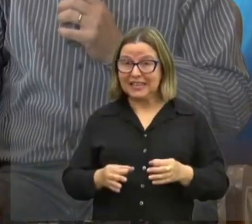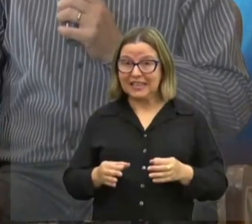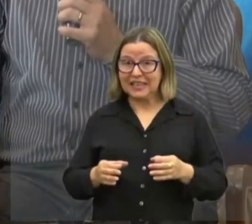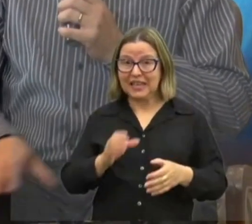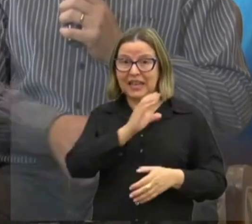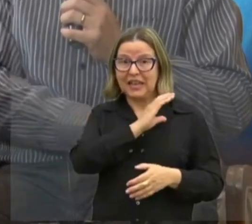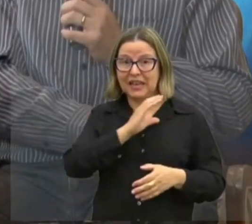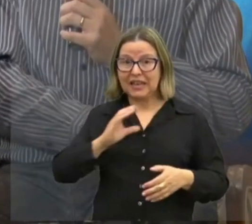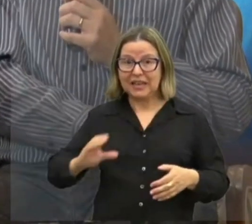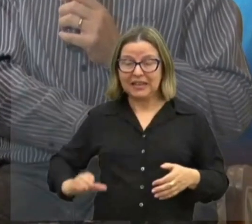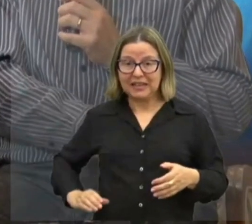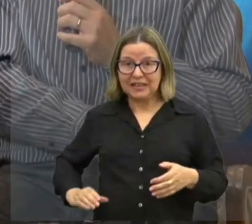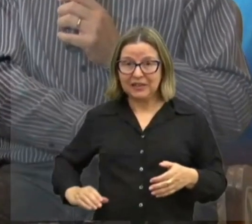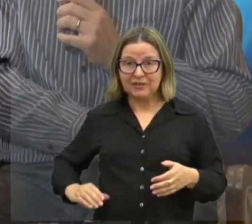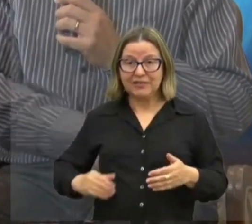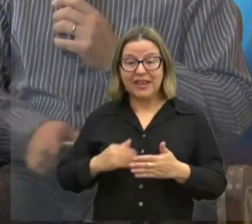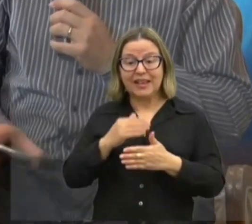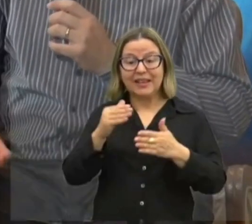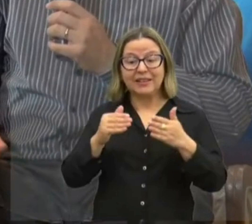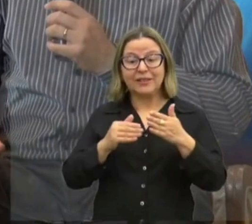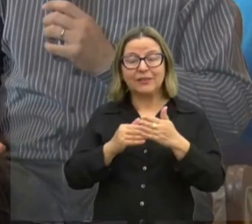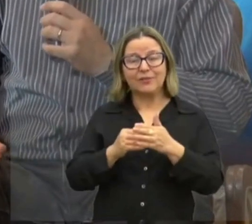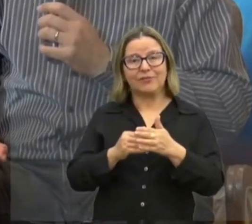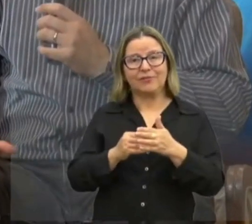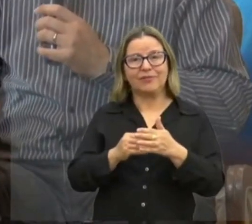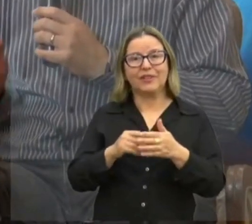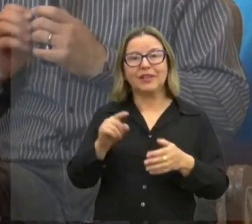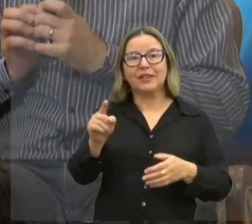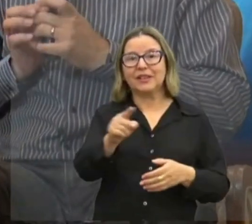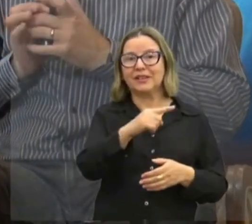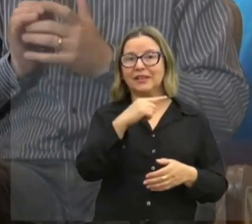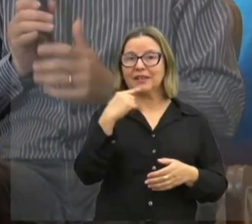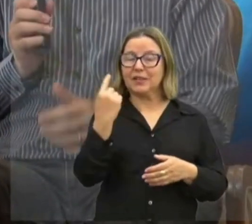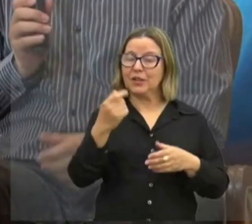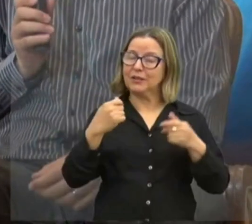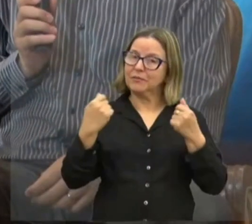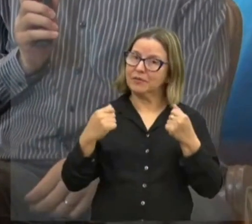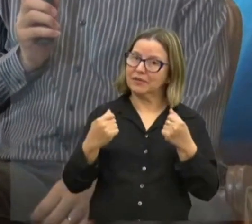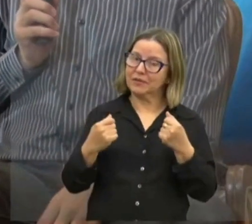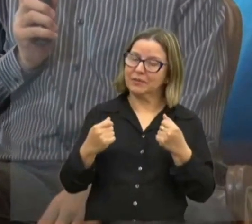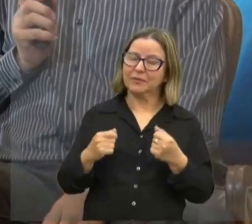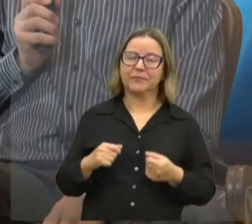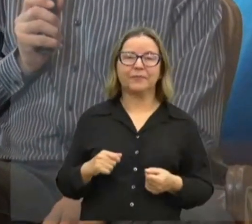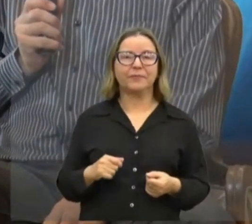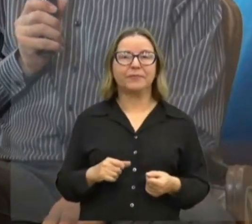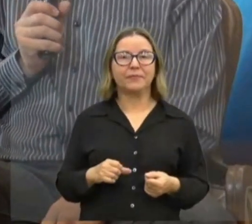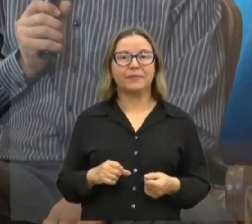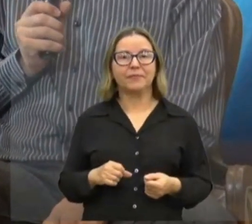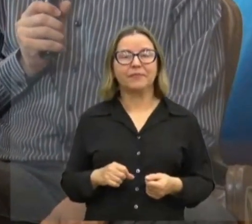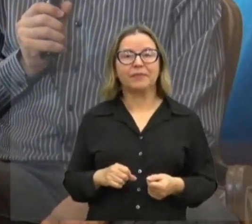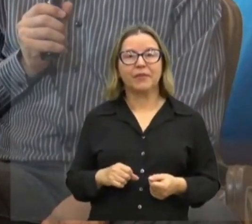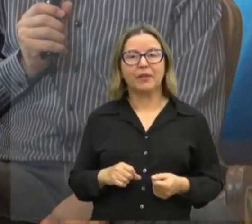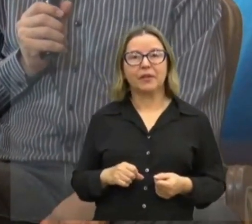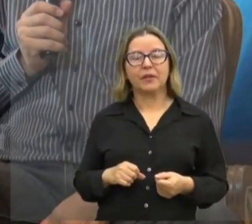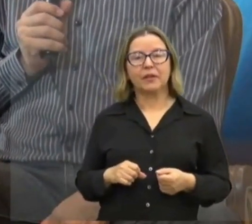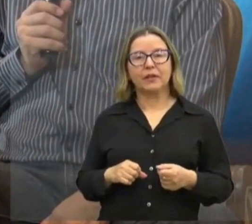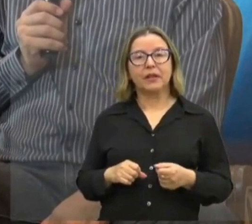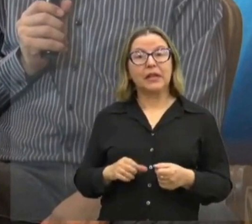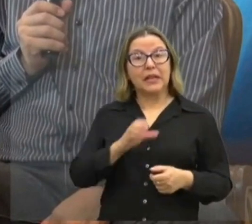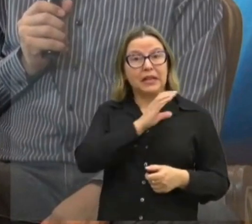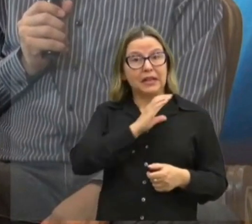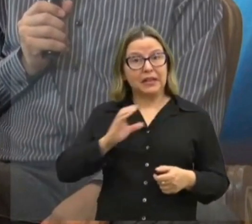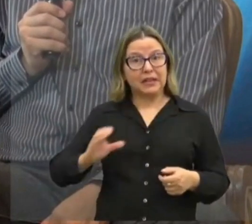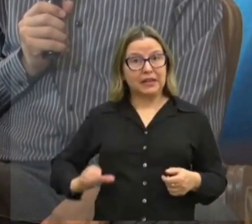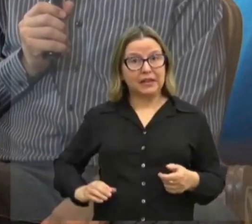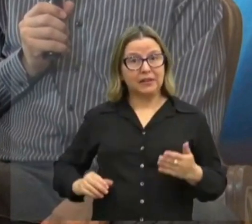verdade. Porque senão, essa expressão, não, Cristo é suficiente para mim. Ué, mas se ele é suficiente, por que